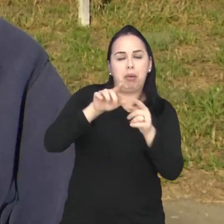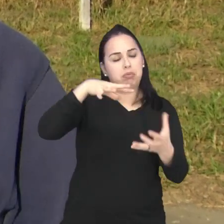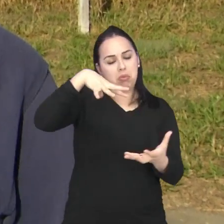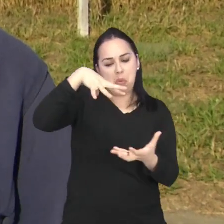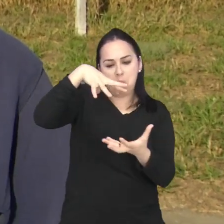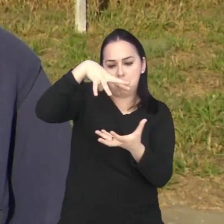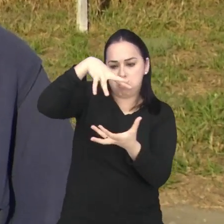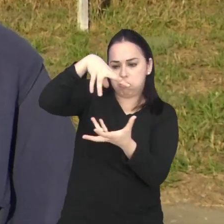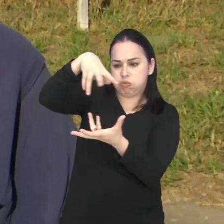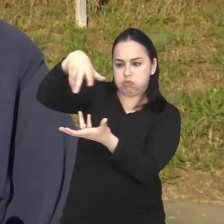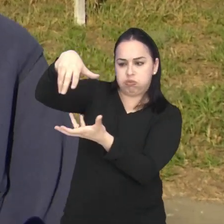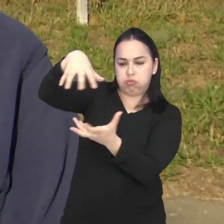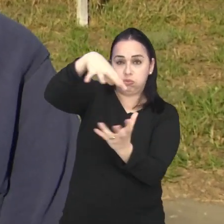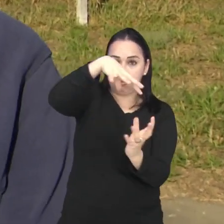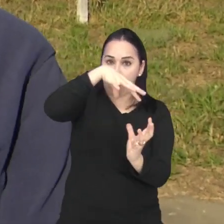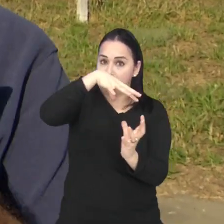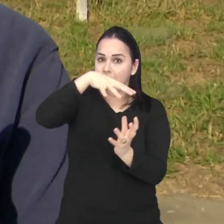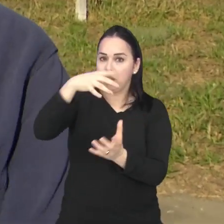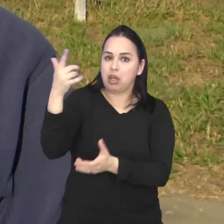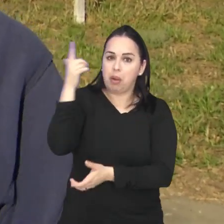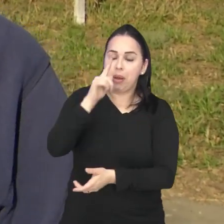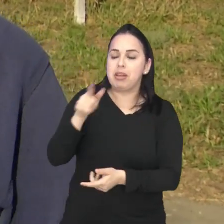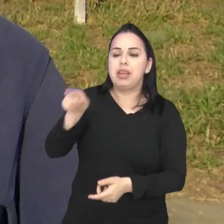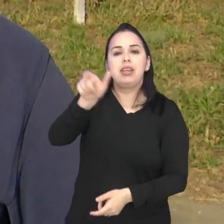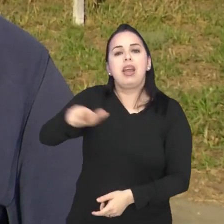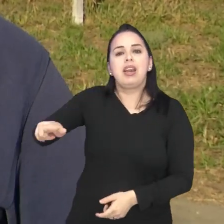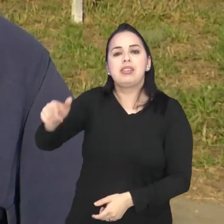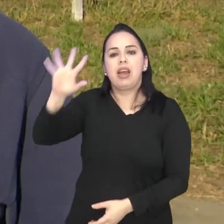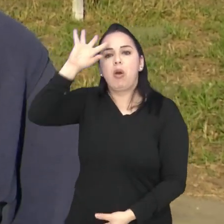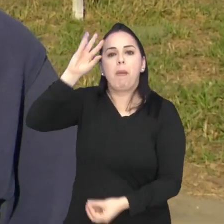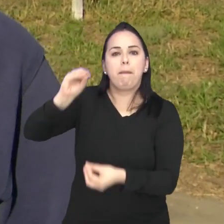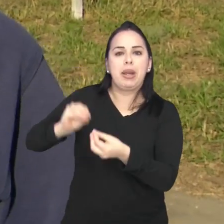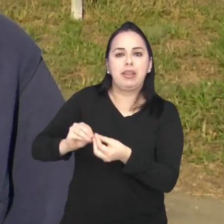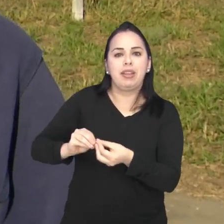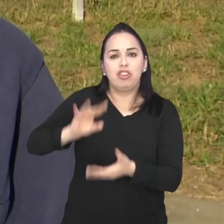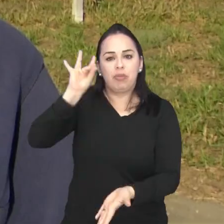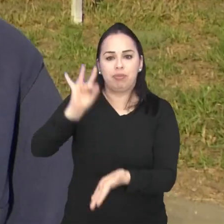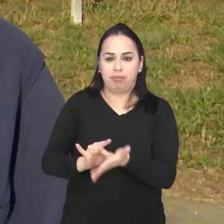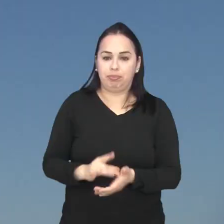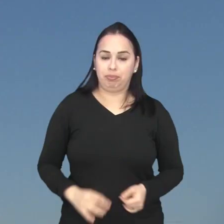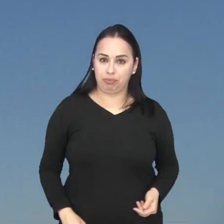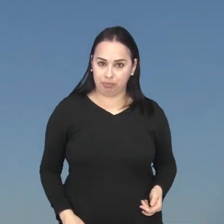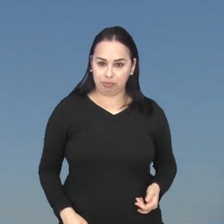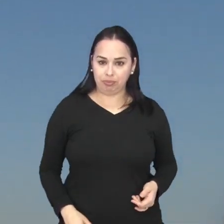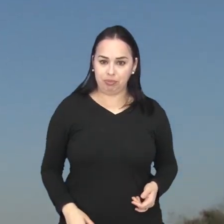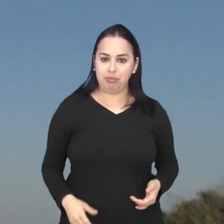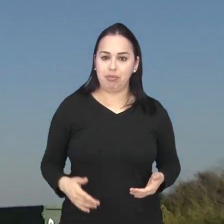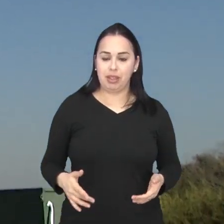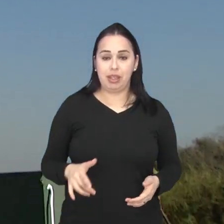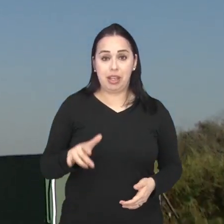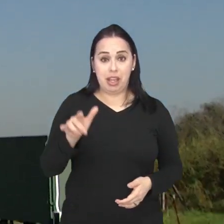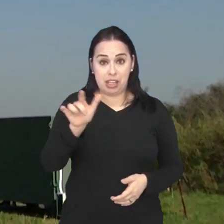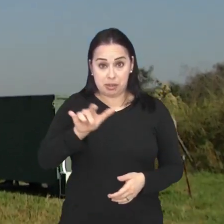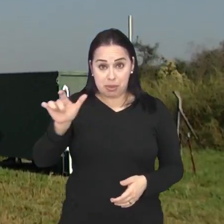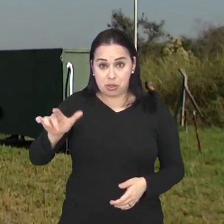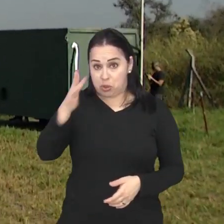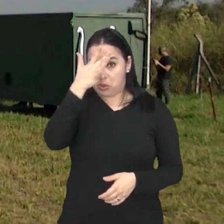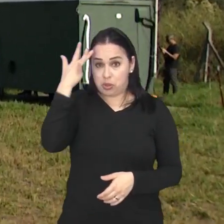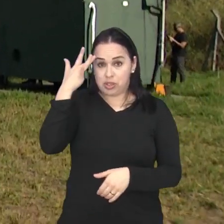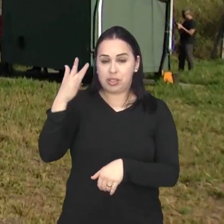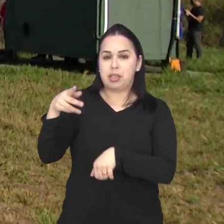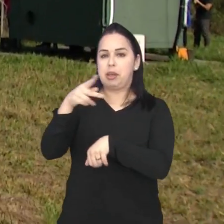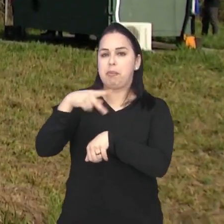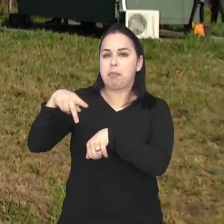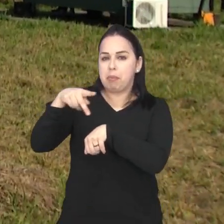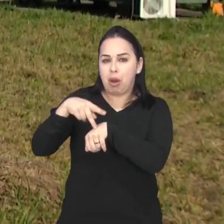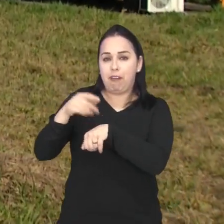giro, né? Então dá para os alunos verem como funciona uma missão real. O encontro permitiu que pessoas de vários